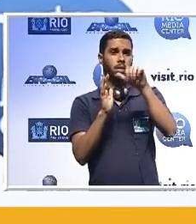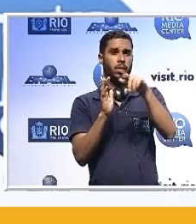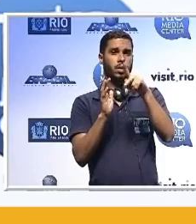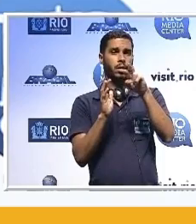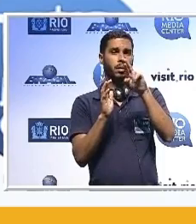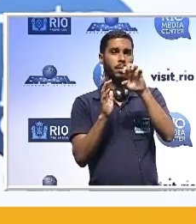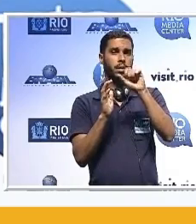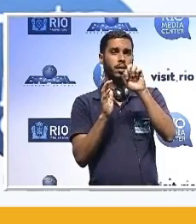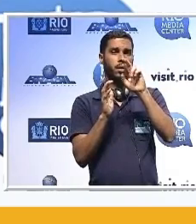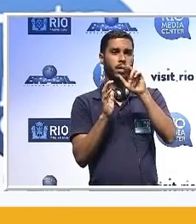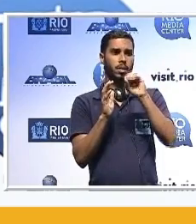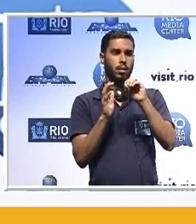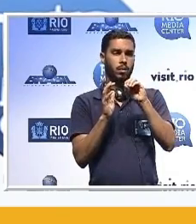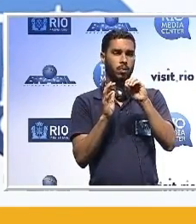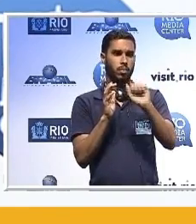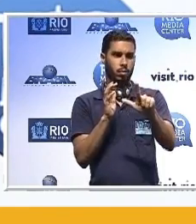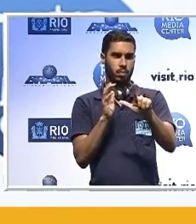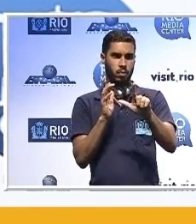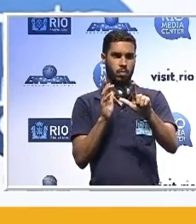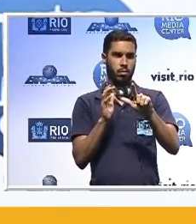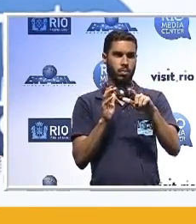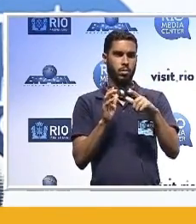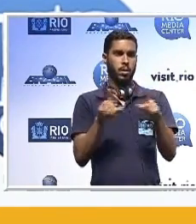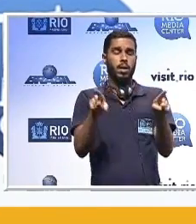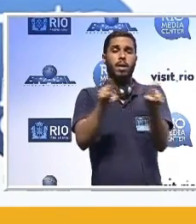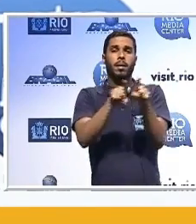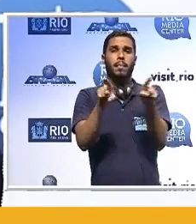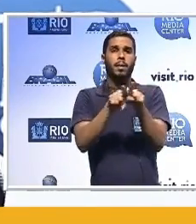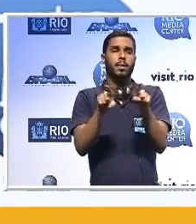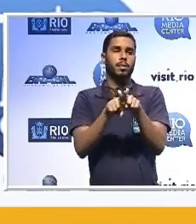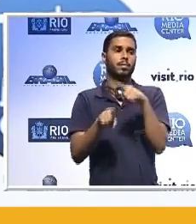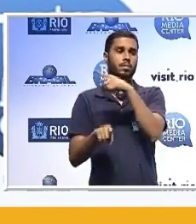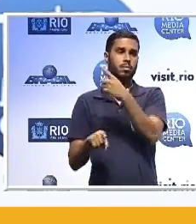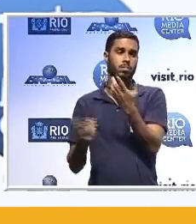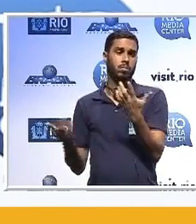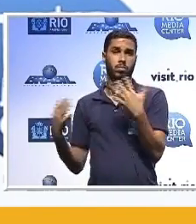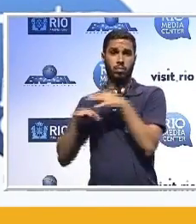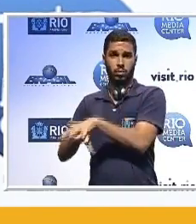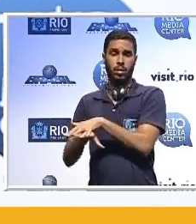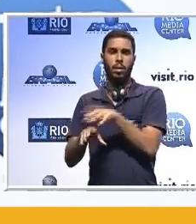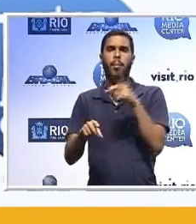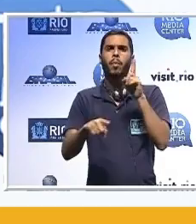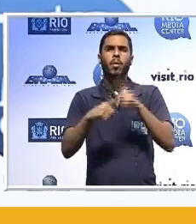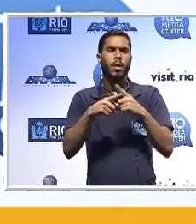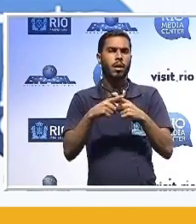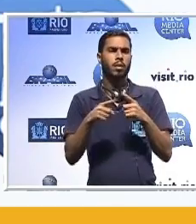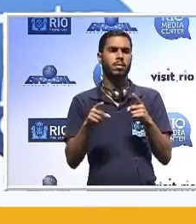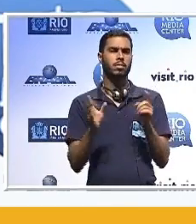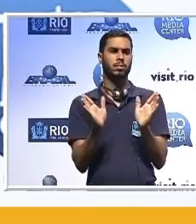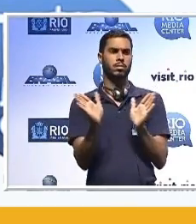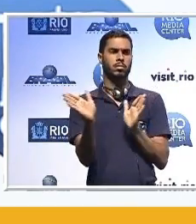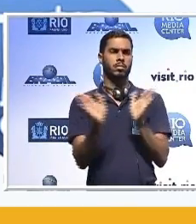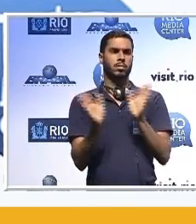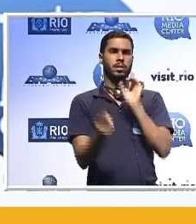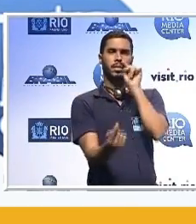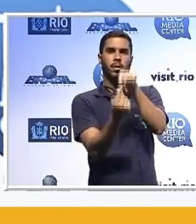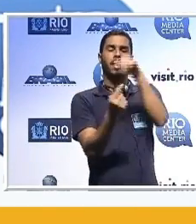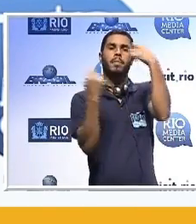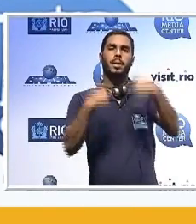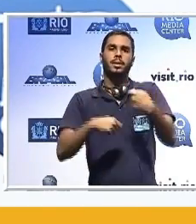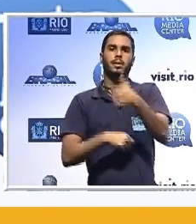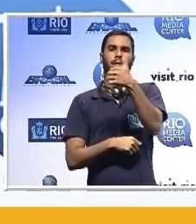avançado? Socorro, por exemplo, já está integrado, porque a acessibilidade, o maior desafio dela é que ela tem que ser